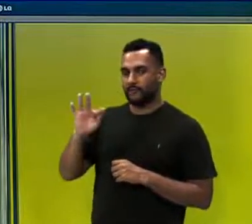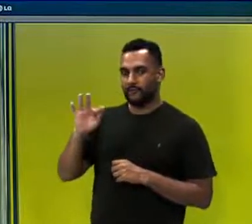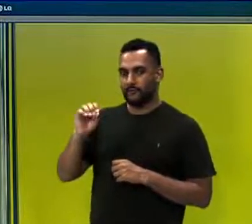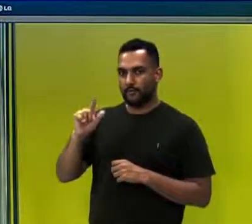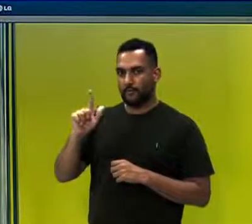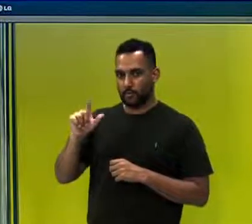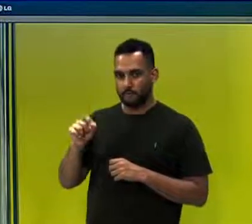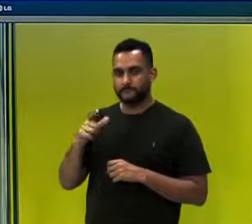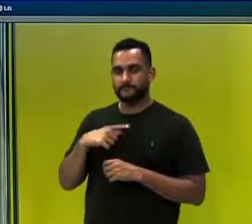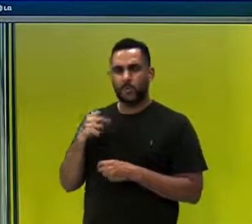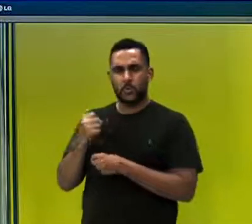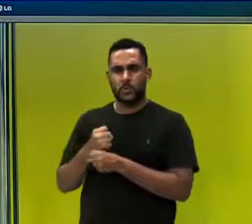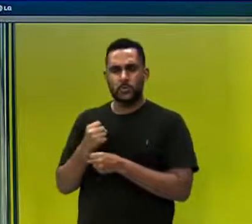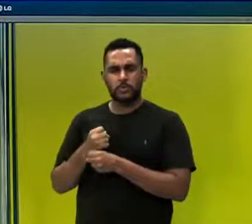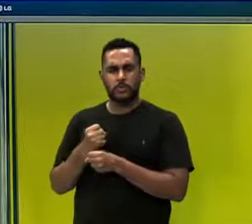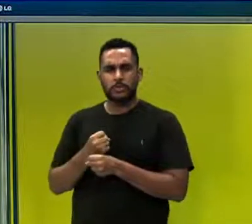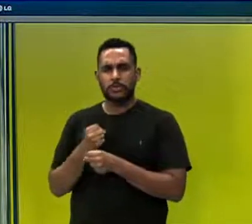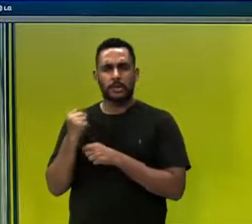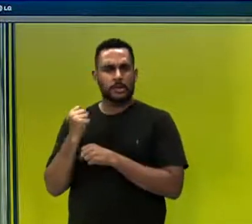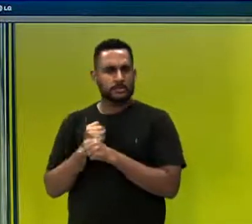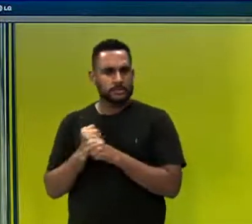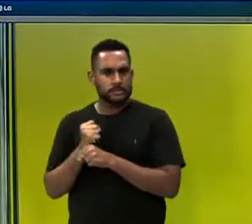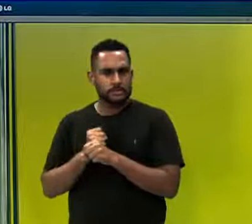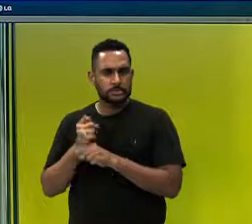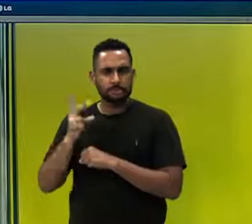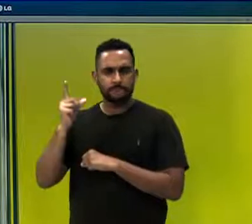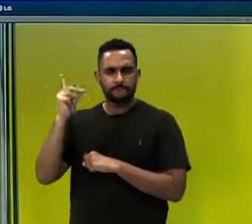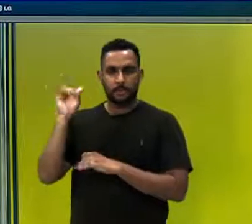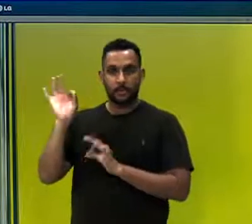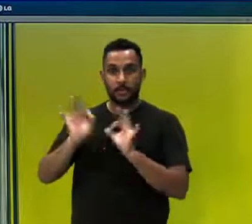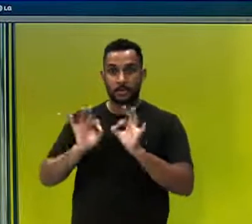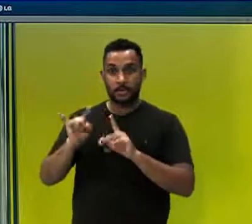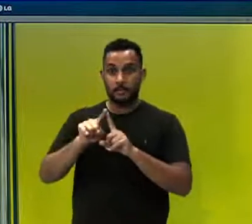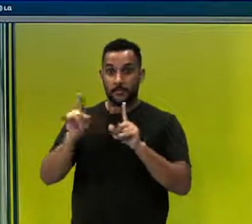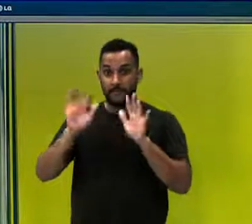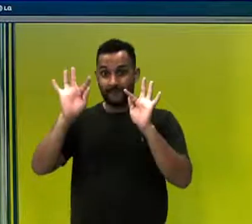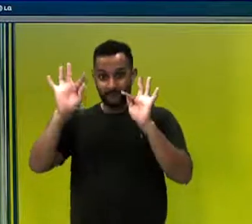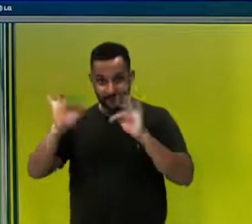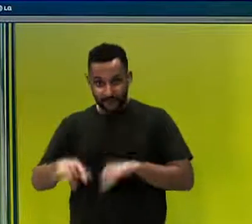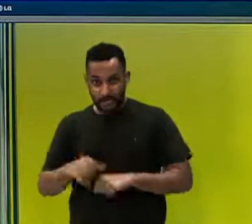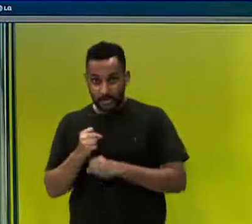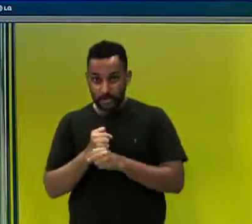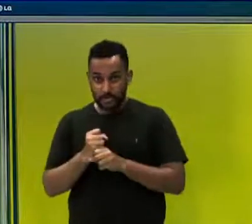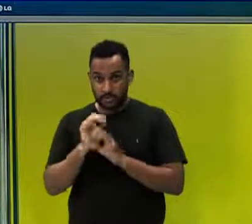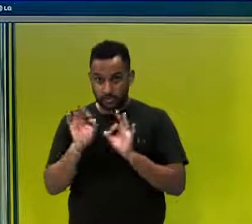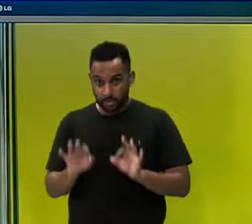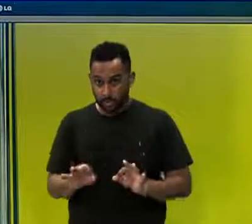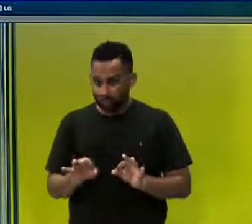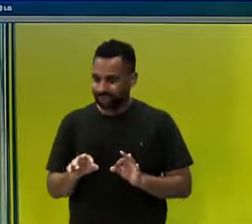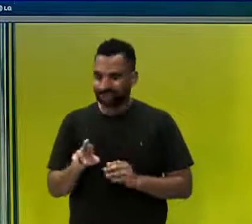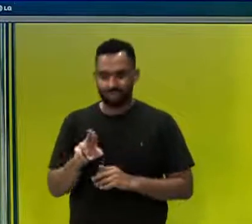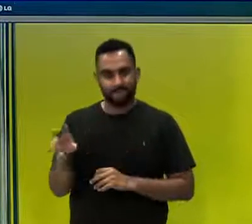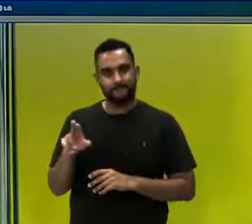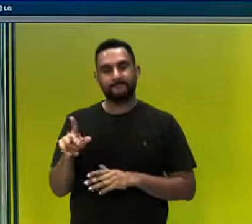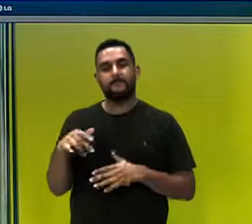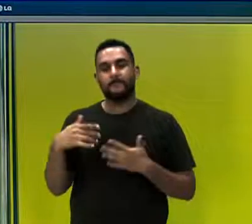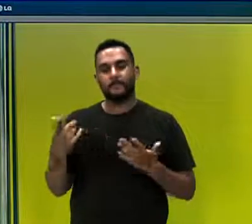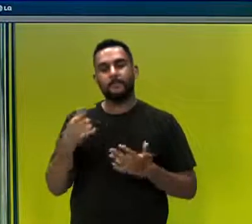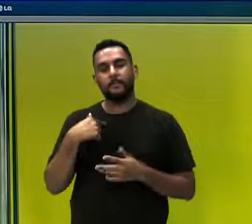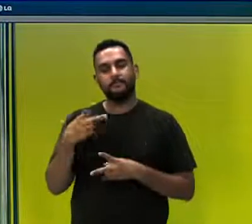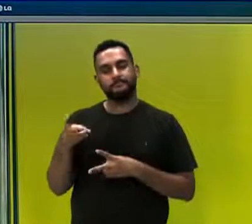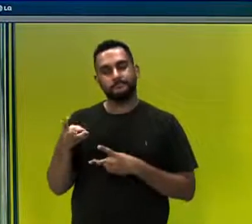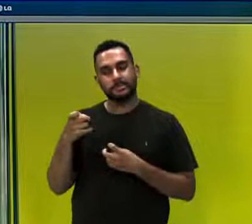quantos anos ela foi construída? Ela foi planejada, mas terminaram ela no mesmo ano? Não. E a gente vai vendo por